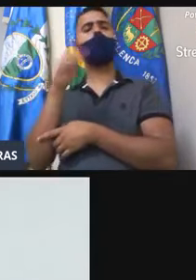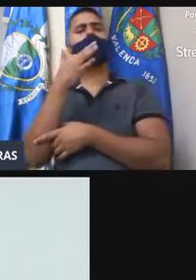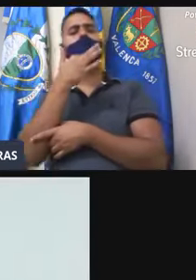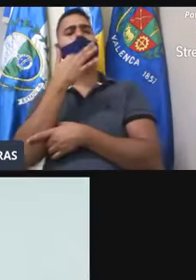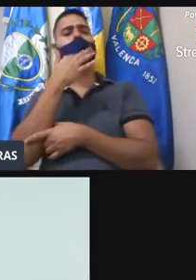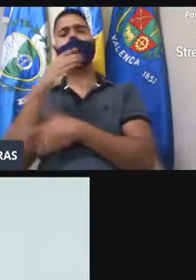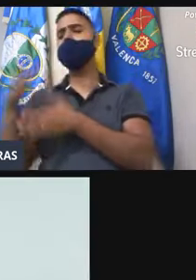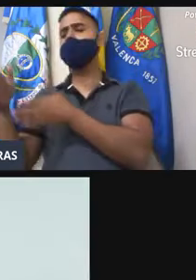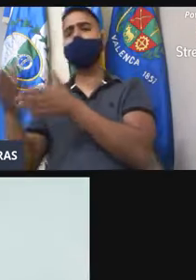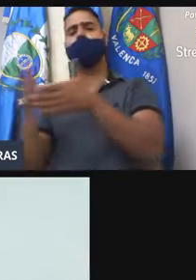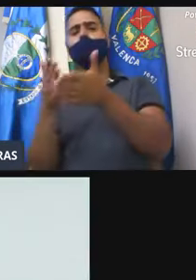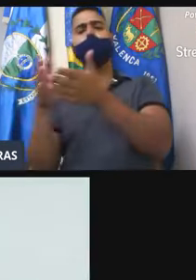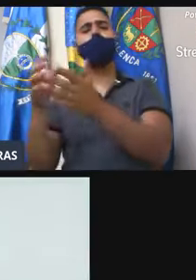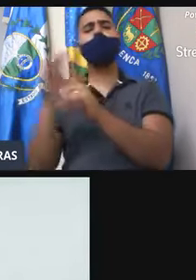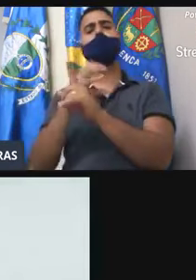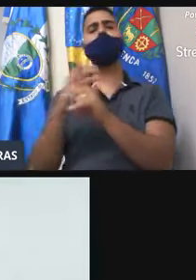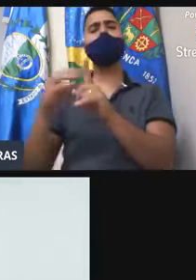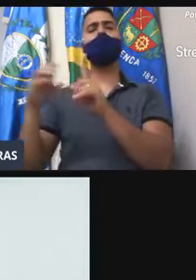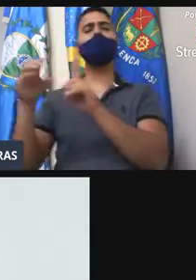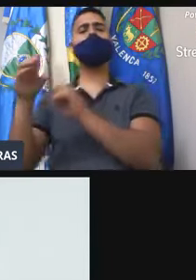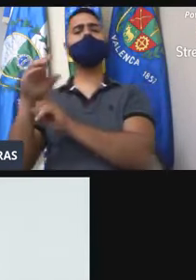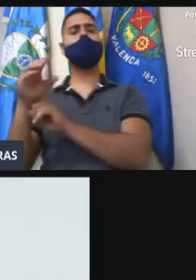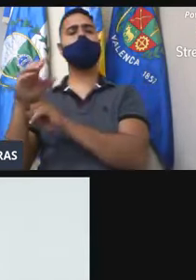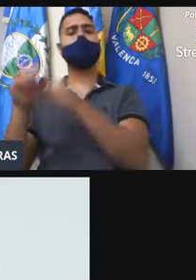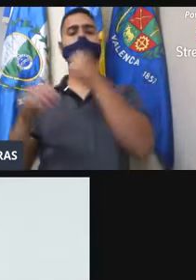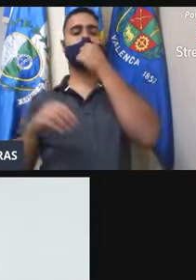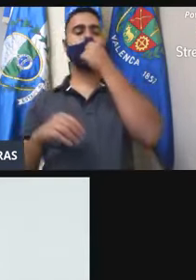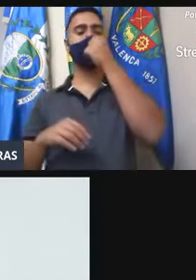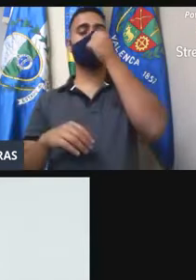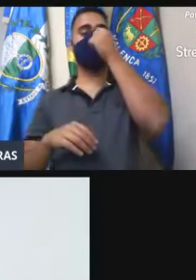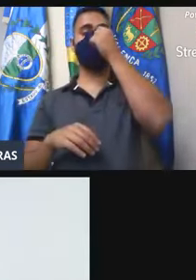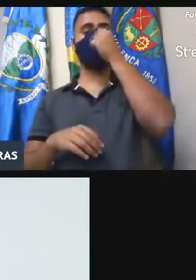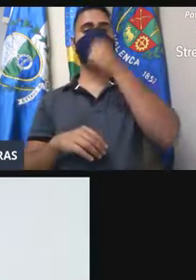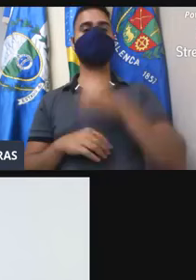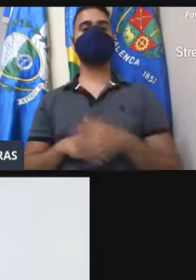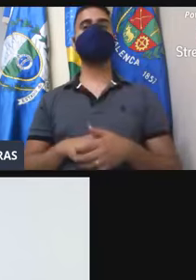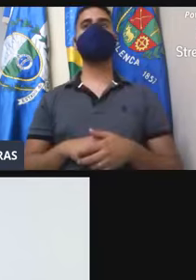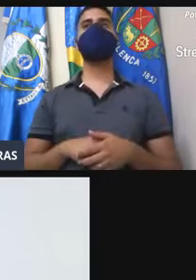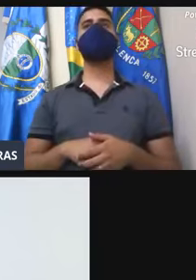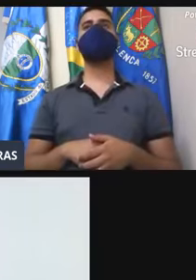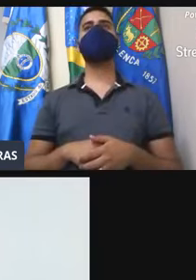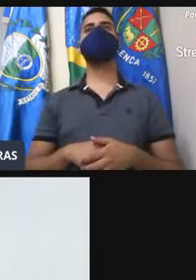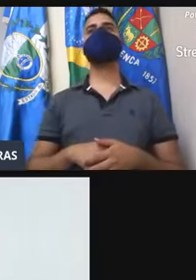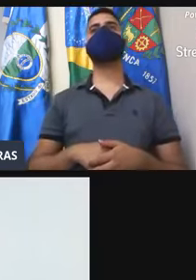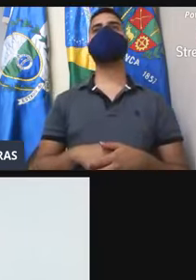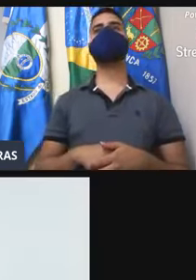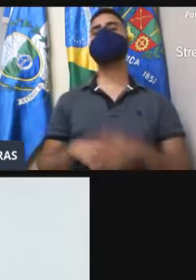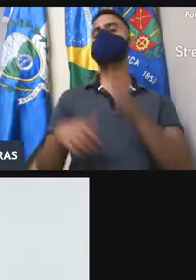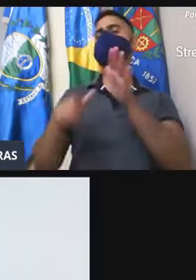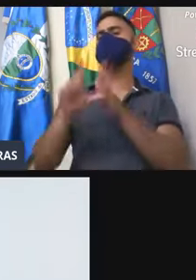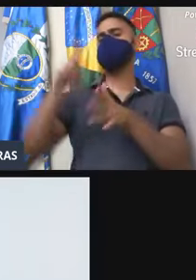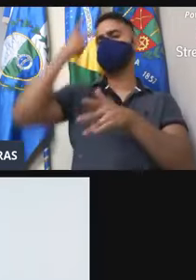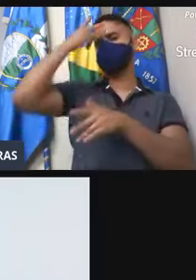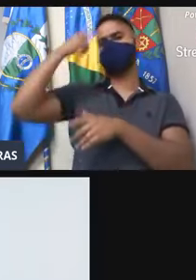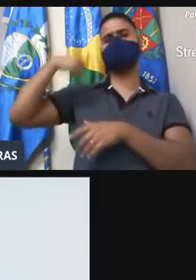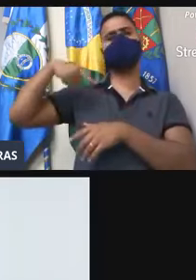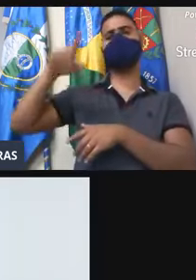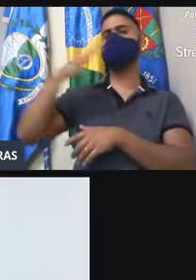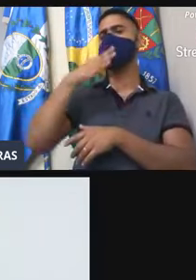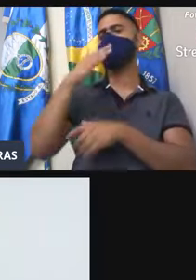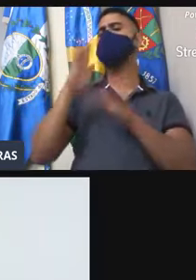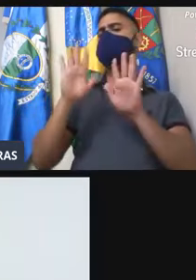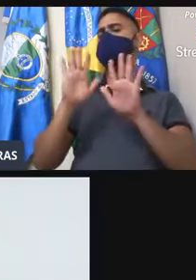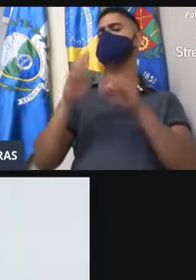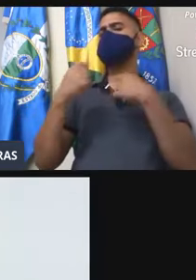belíssimo corredor cultural que é ali em Juparanã, e até então nada explorado, mas é assim que se